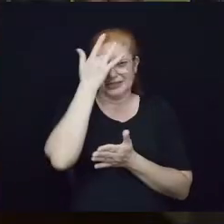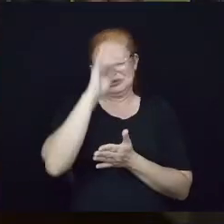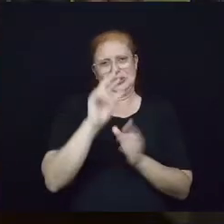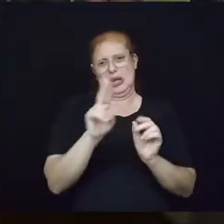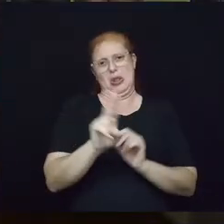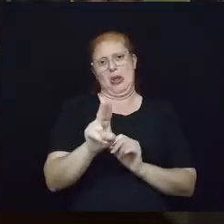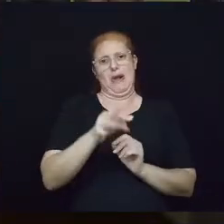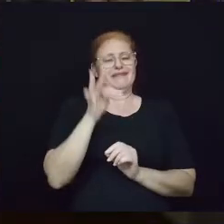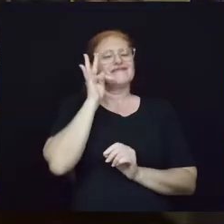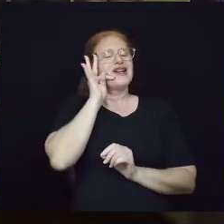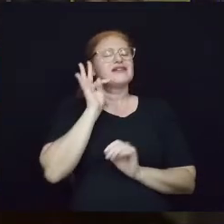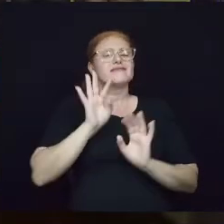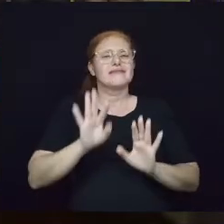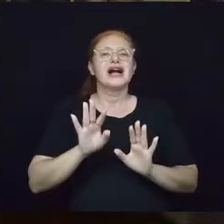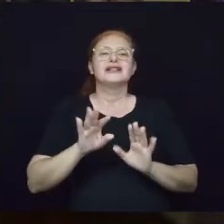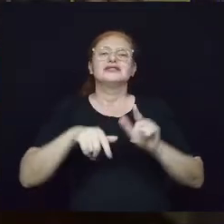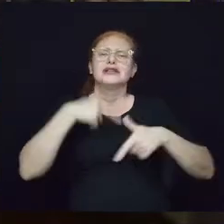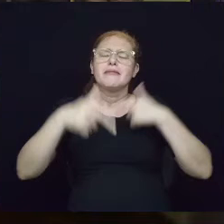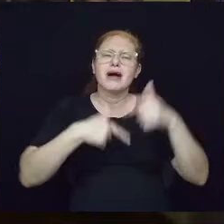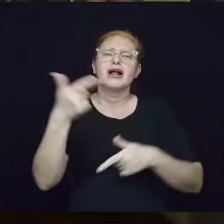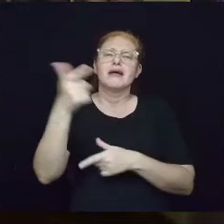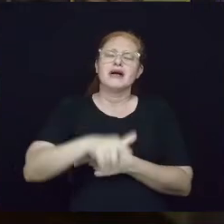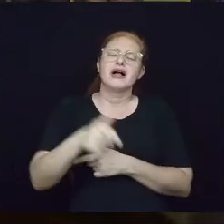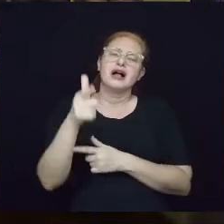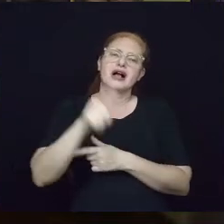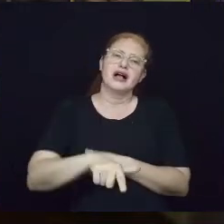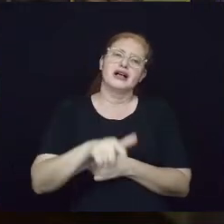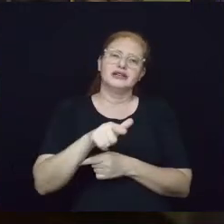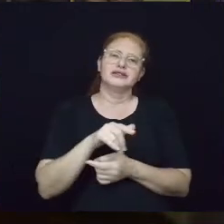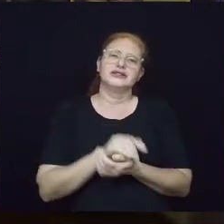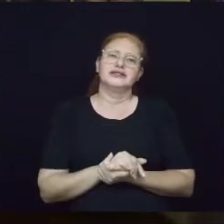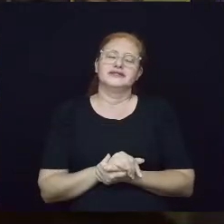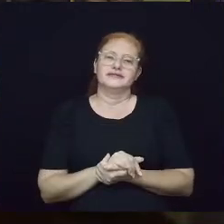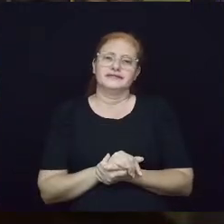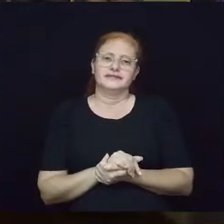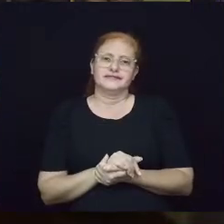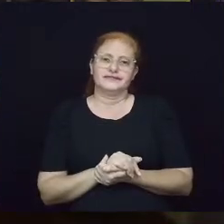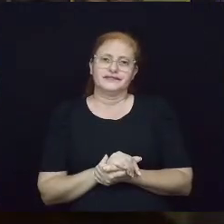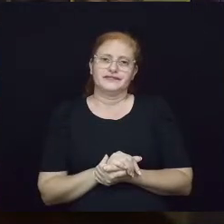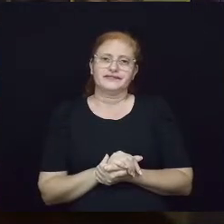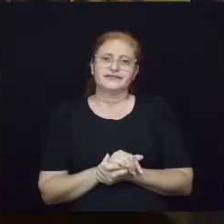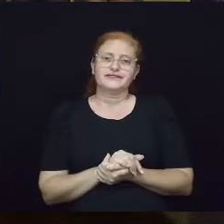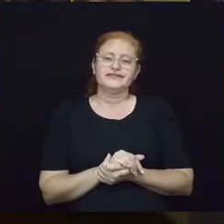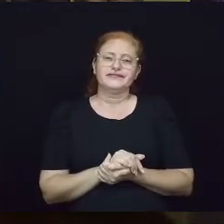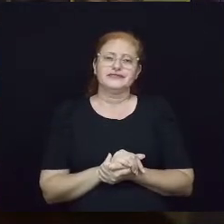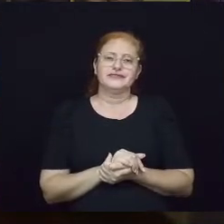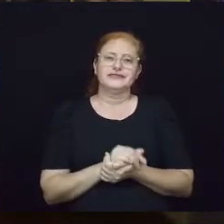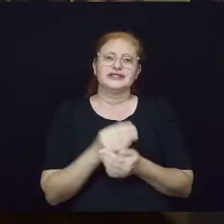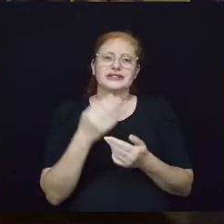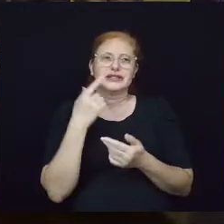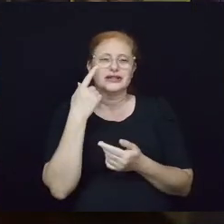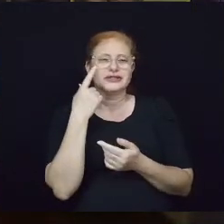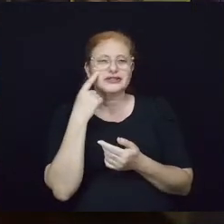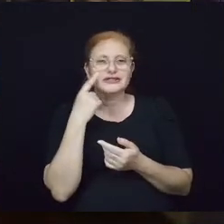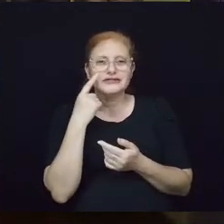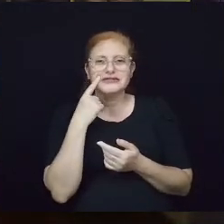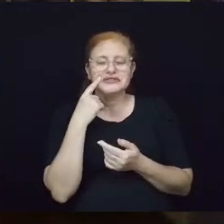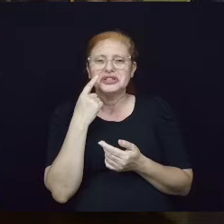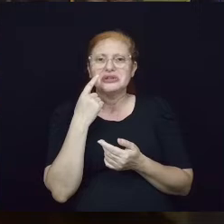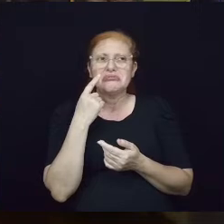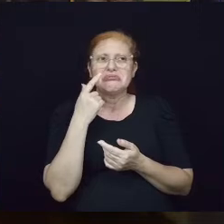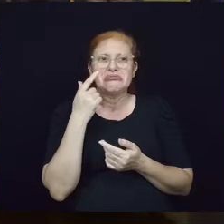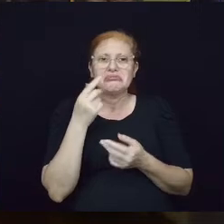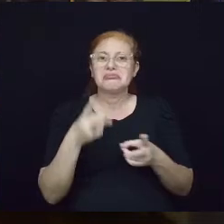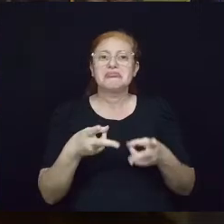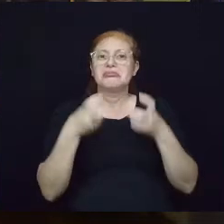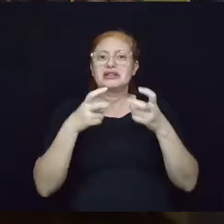mas essas ações repetidas vão tornando o toque dele na madeira invisível, né? Como a gente vê na